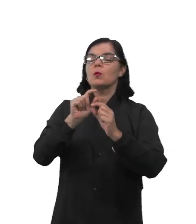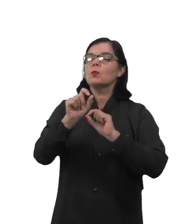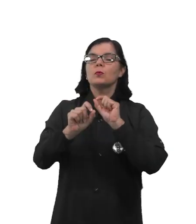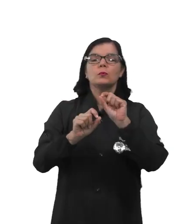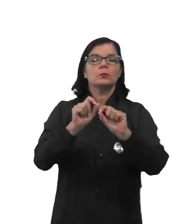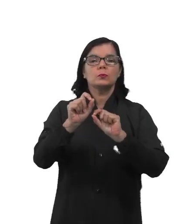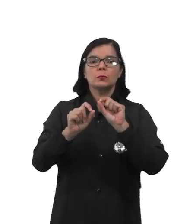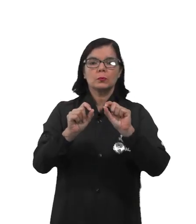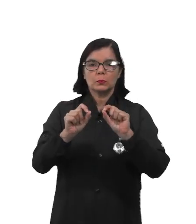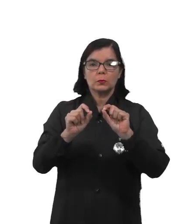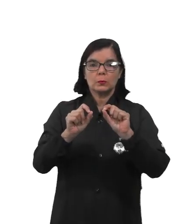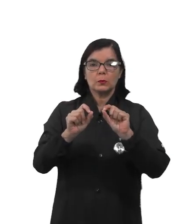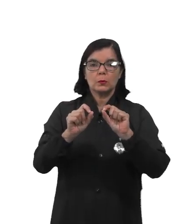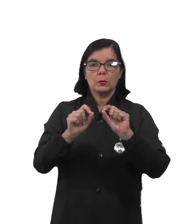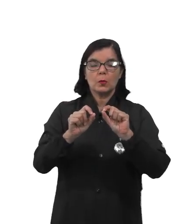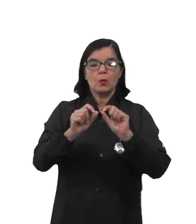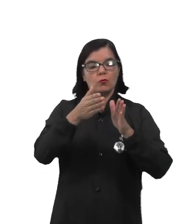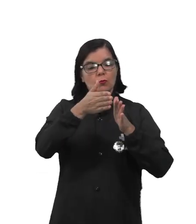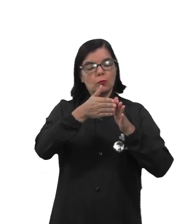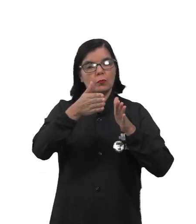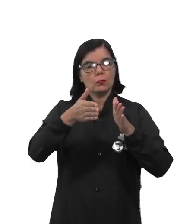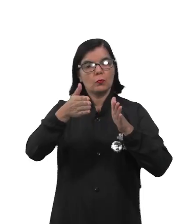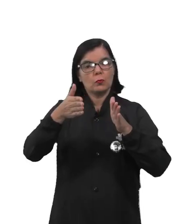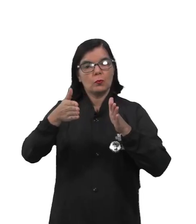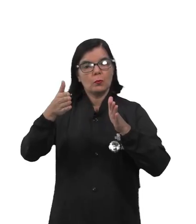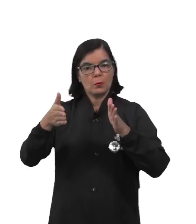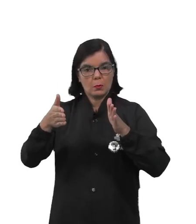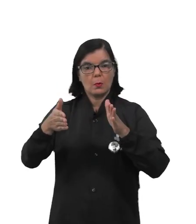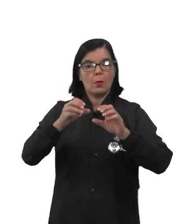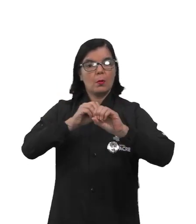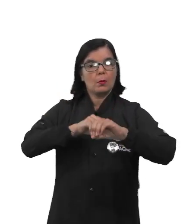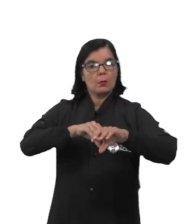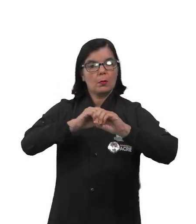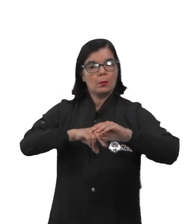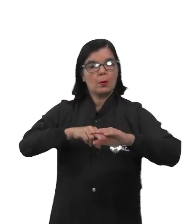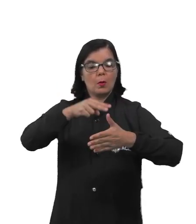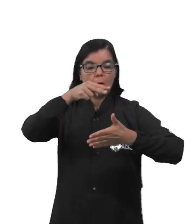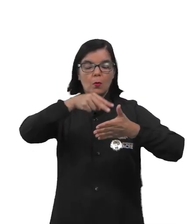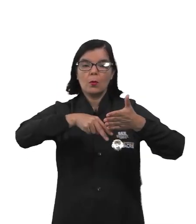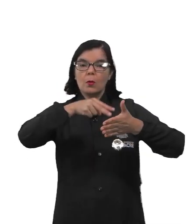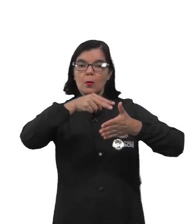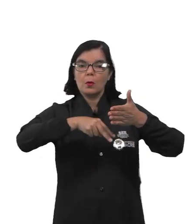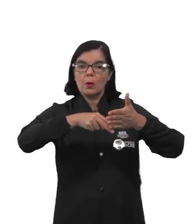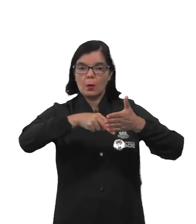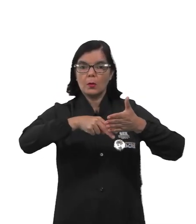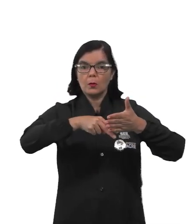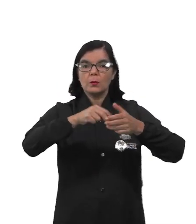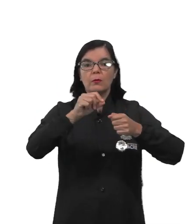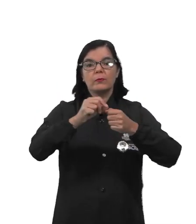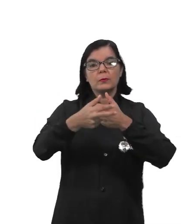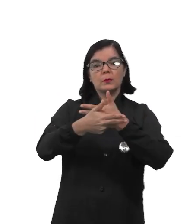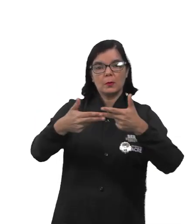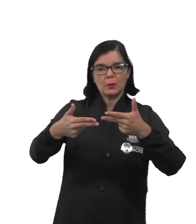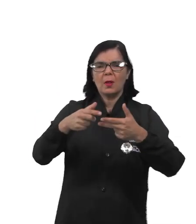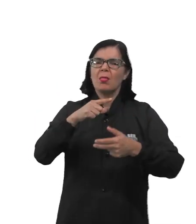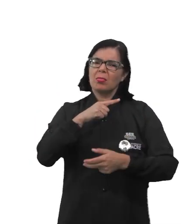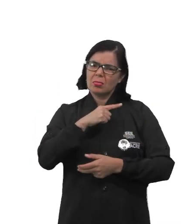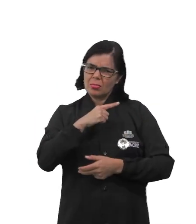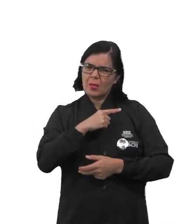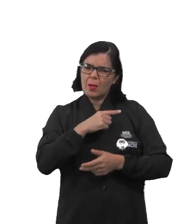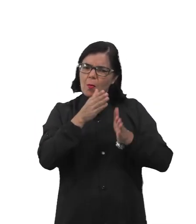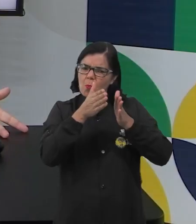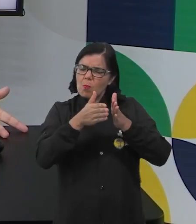quê? Por meio de etapas, de um passo a passo, ensinar o leitor a fazer alguma coisa. Tem passo a passo,